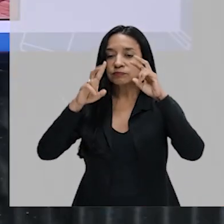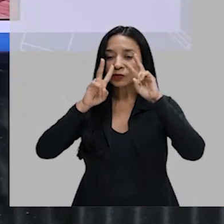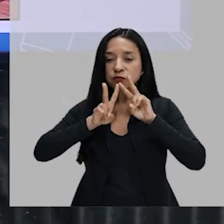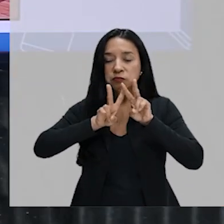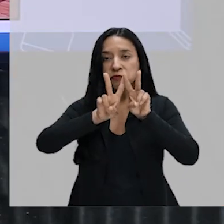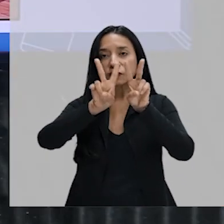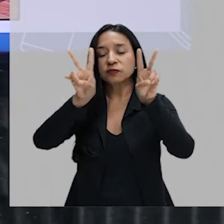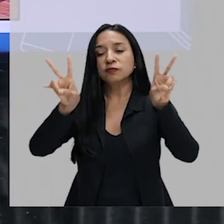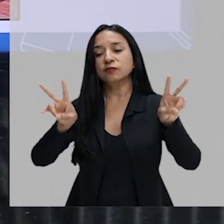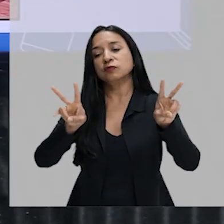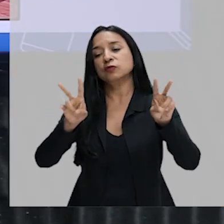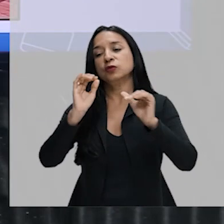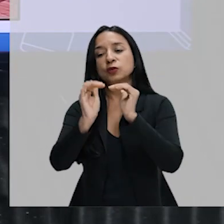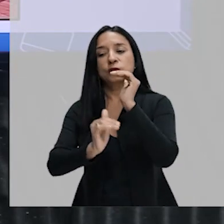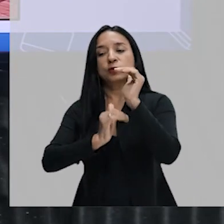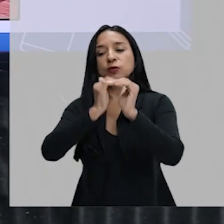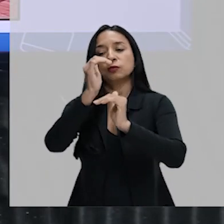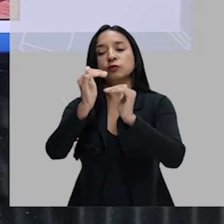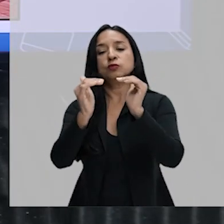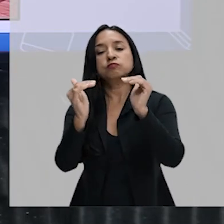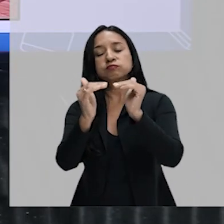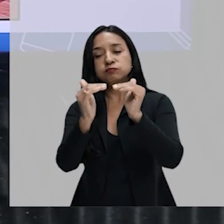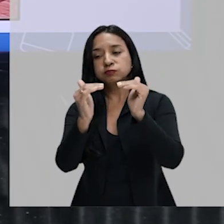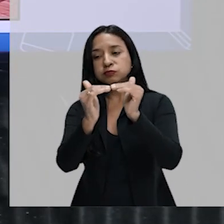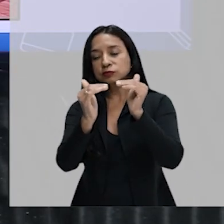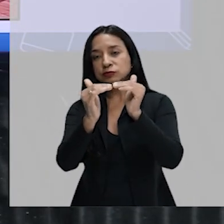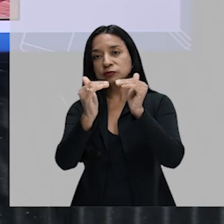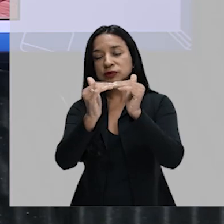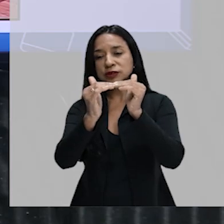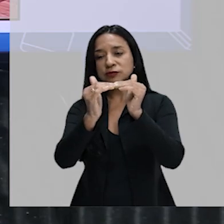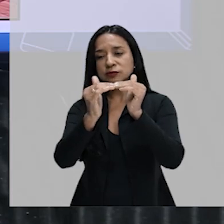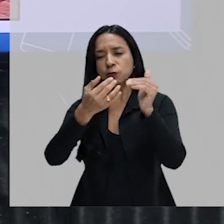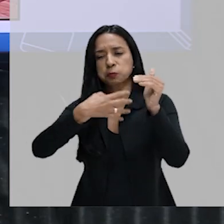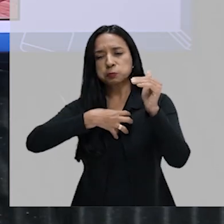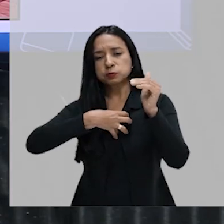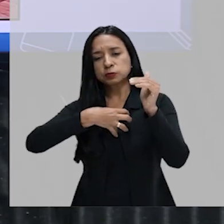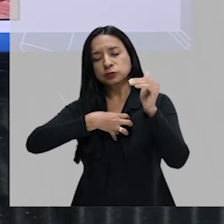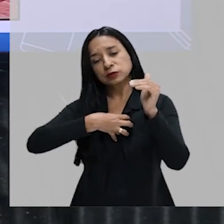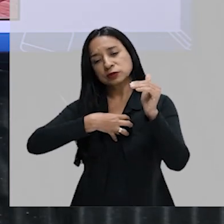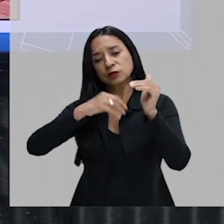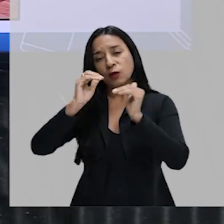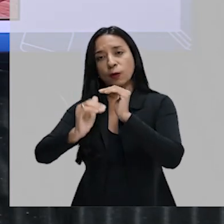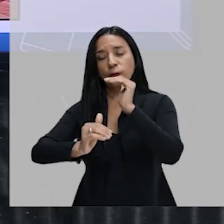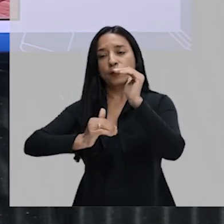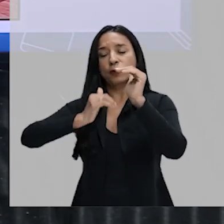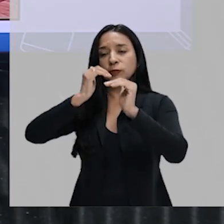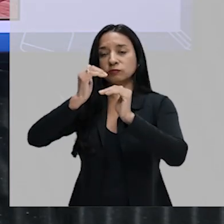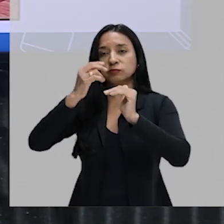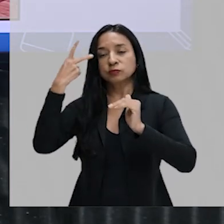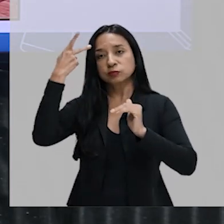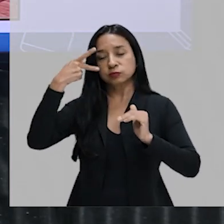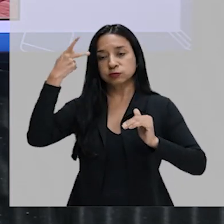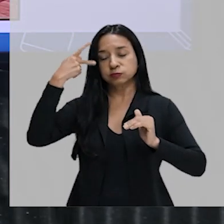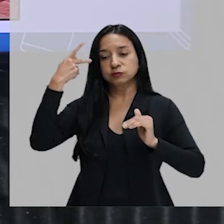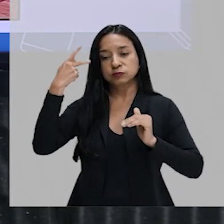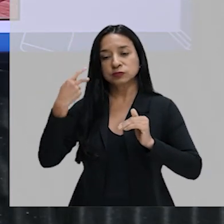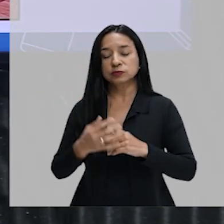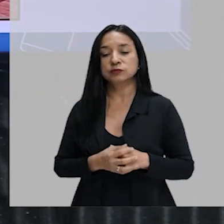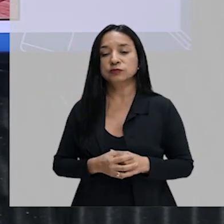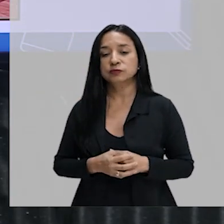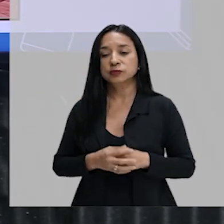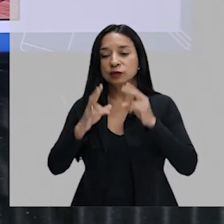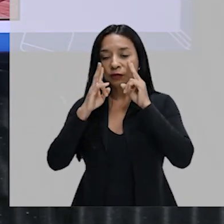individualidade. Mas não estou falando aqui da individualidade do indivíduo ele ser individualista, não. É do indivíduo ele se autoconhecer,